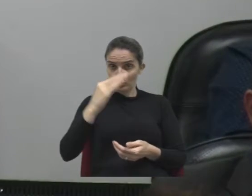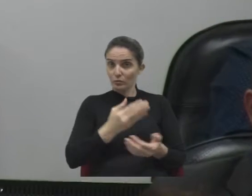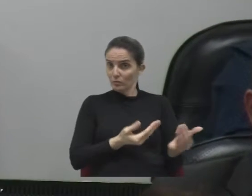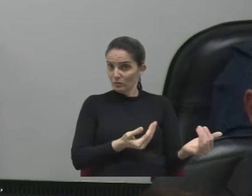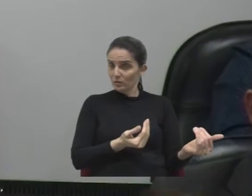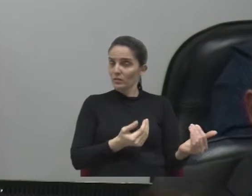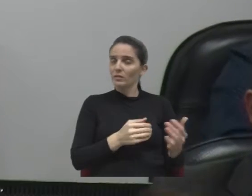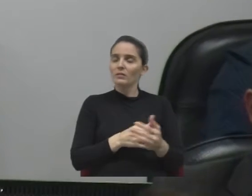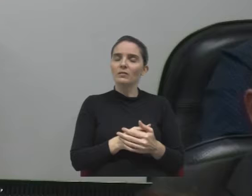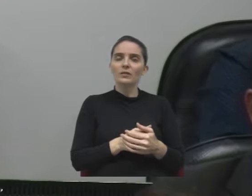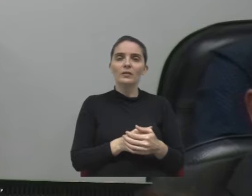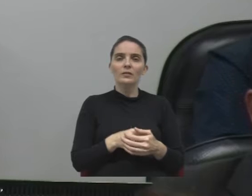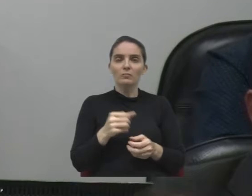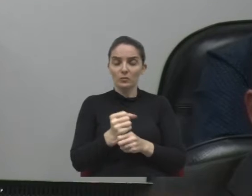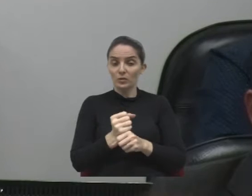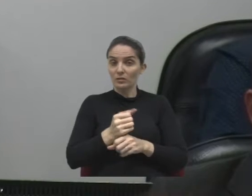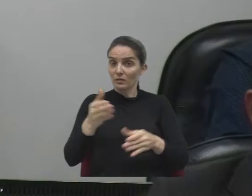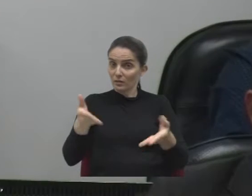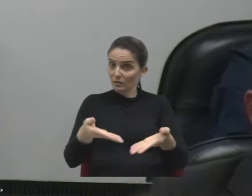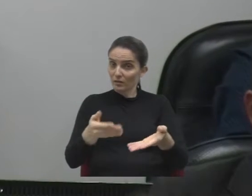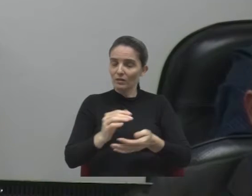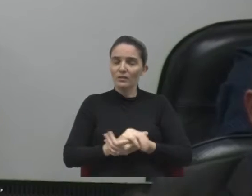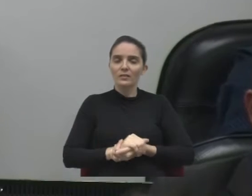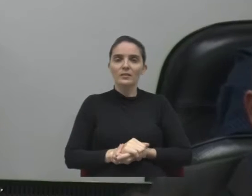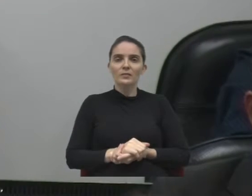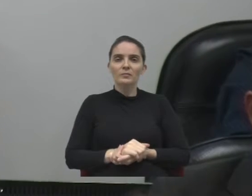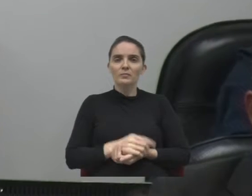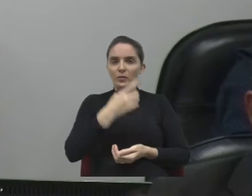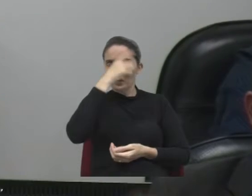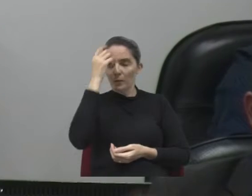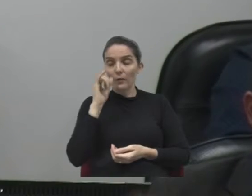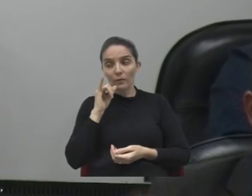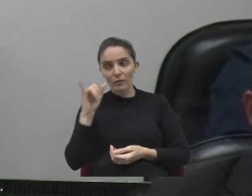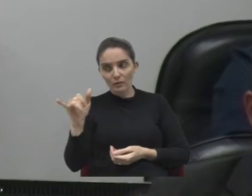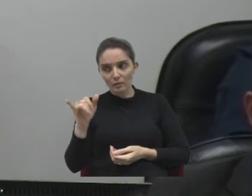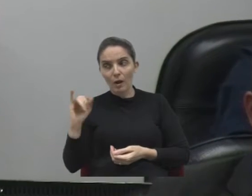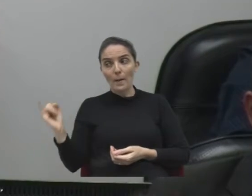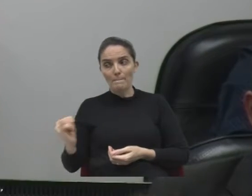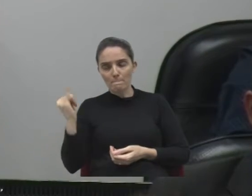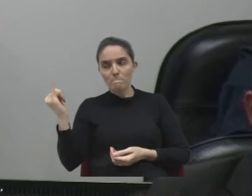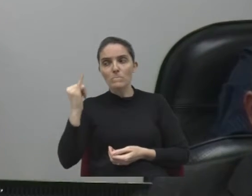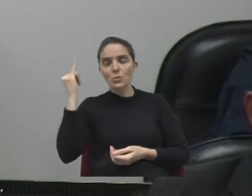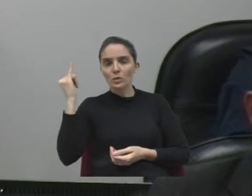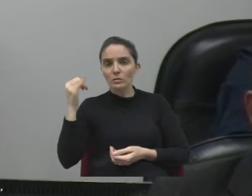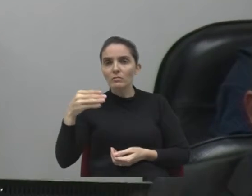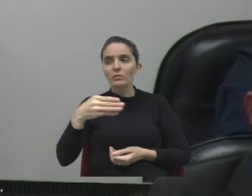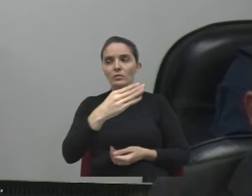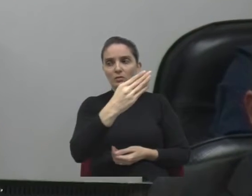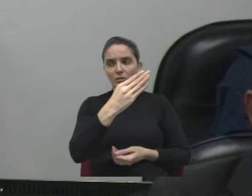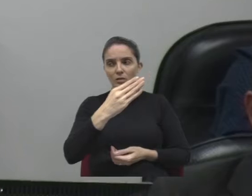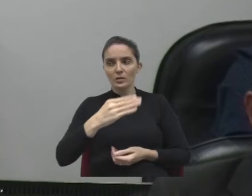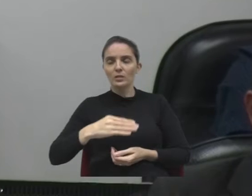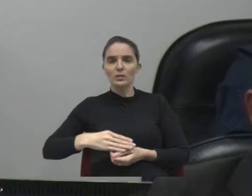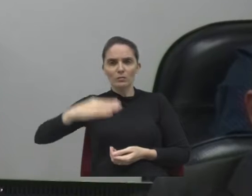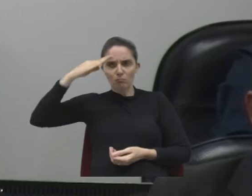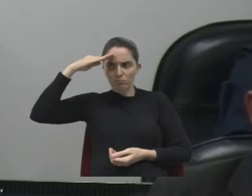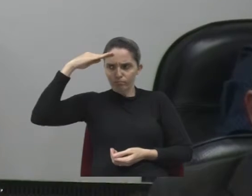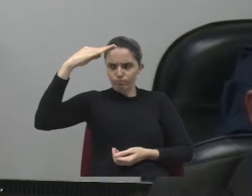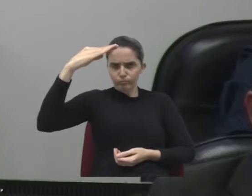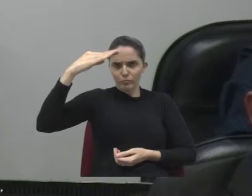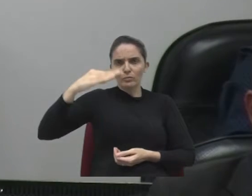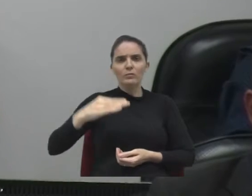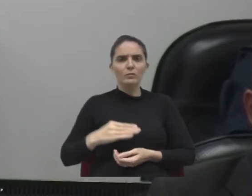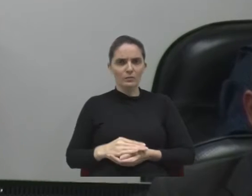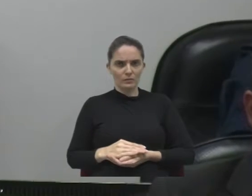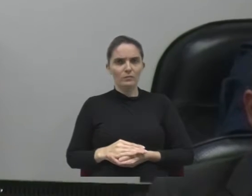ano, e eu disse a ele, é muito importante que você faça o tiro de guerra, que você seja um